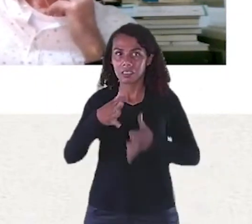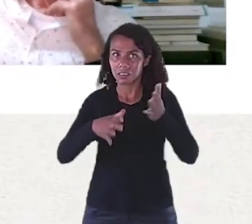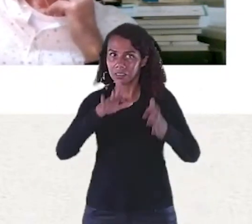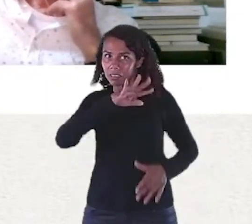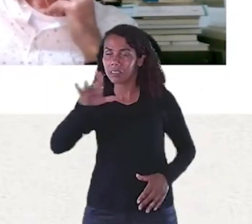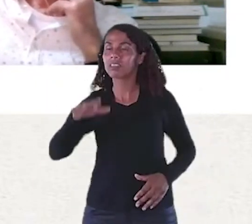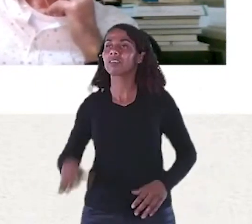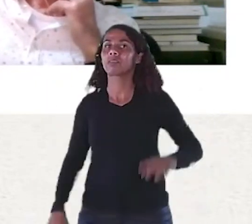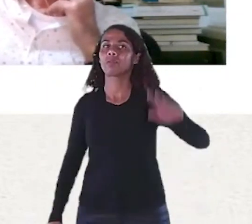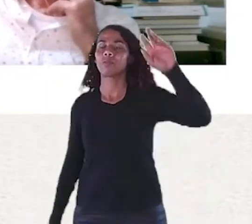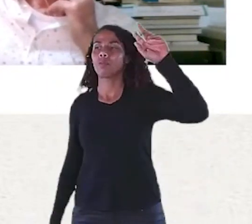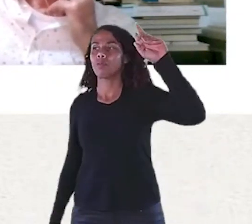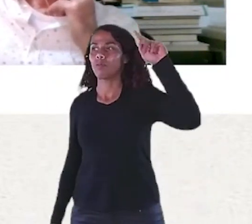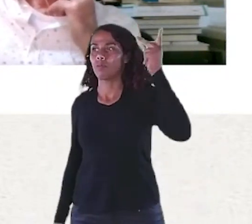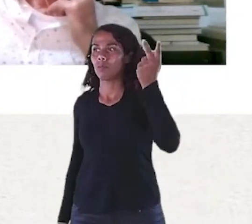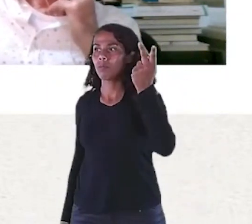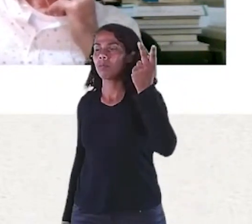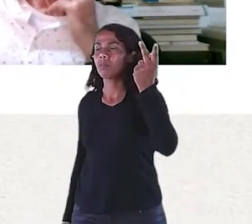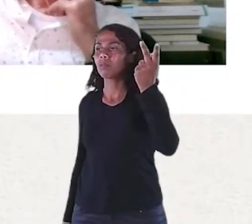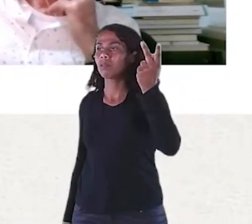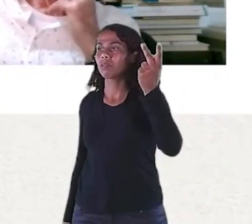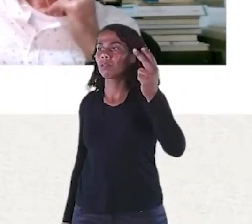Vamos lá.